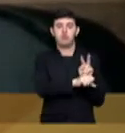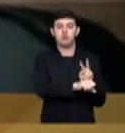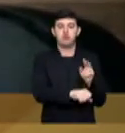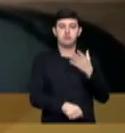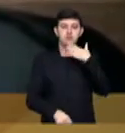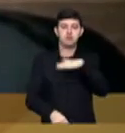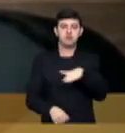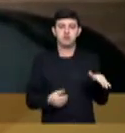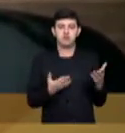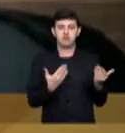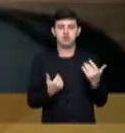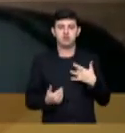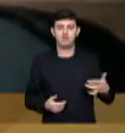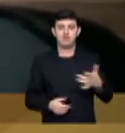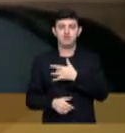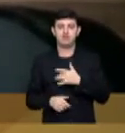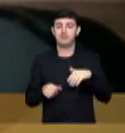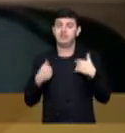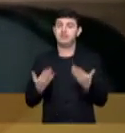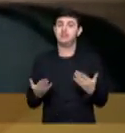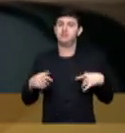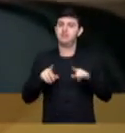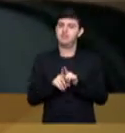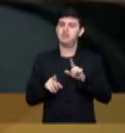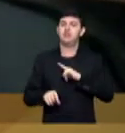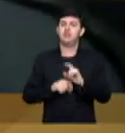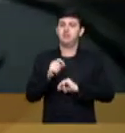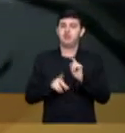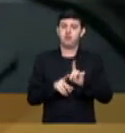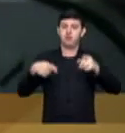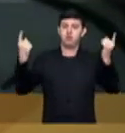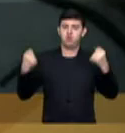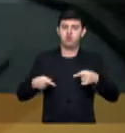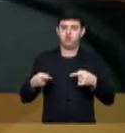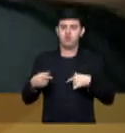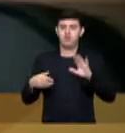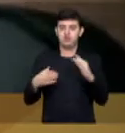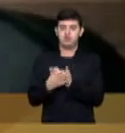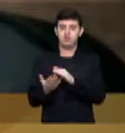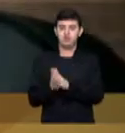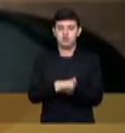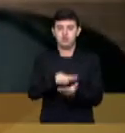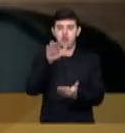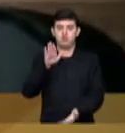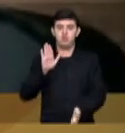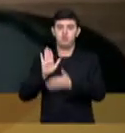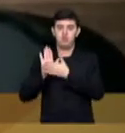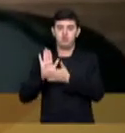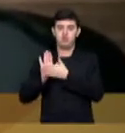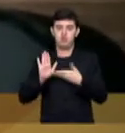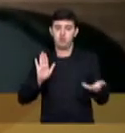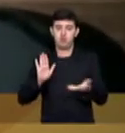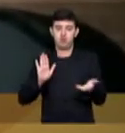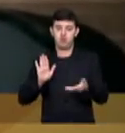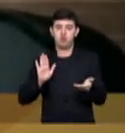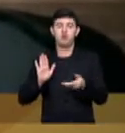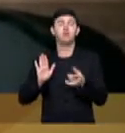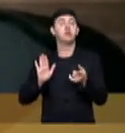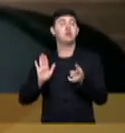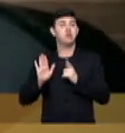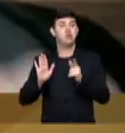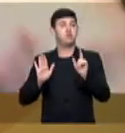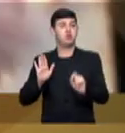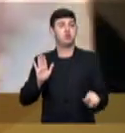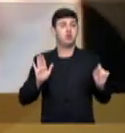crianças e de adolescentes. A controvérsia posta nesses autos reside